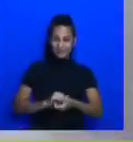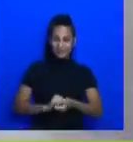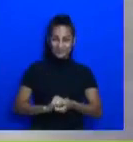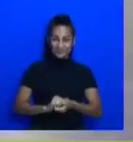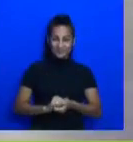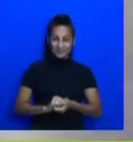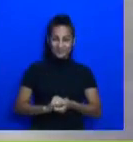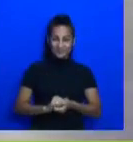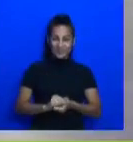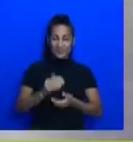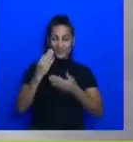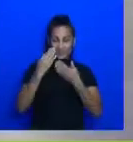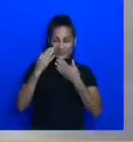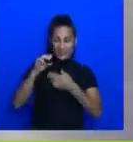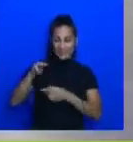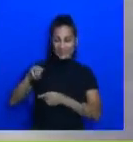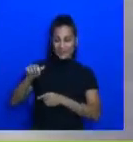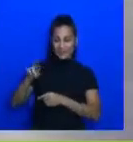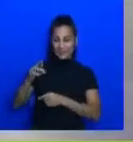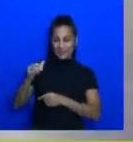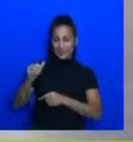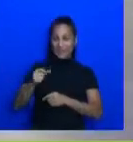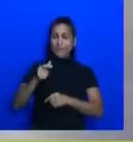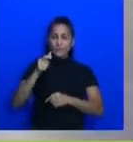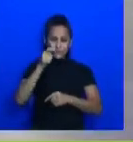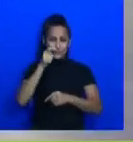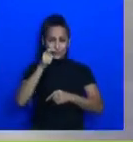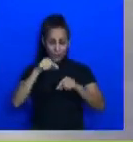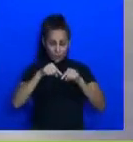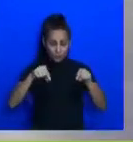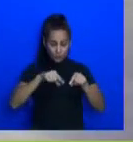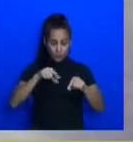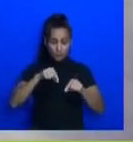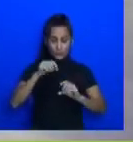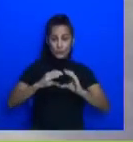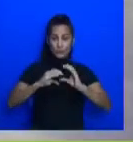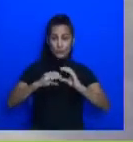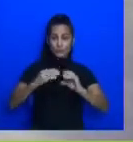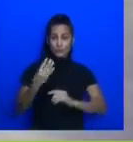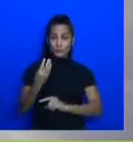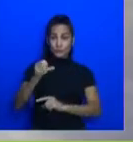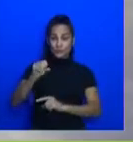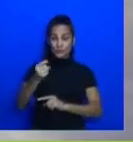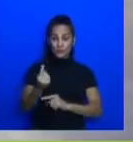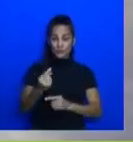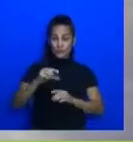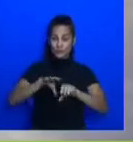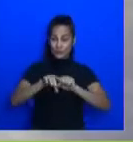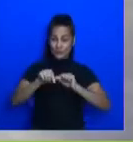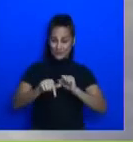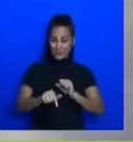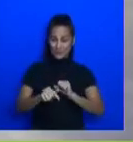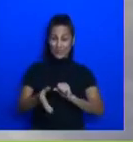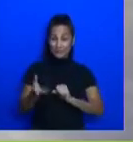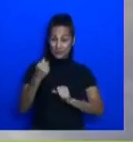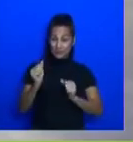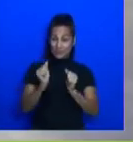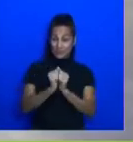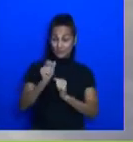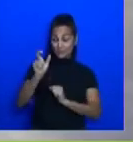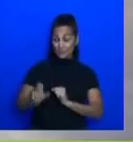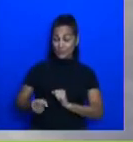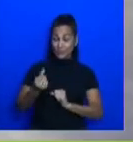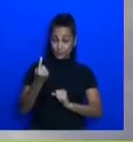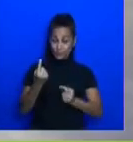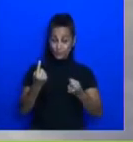número. Obrigado, Marianne. Vamos confirmar os números sorteados no concurso 491 do Super 7.